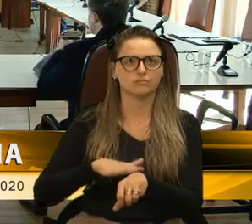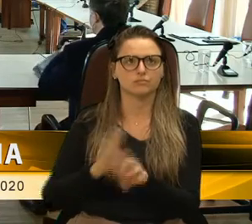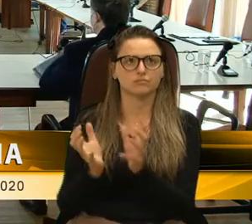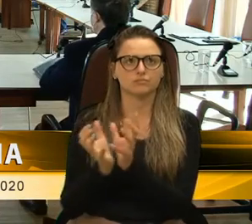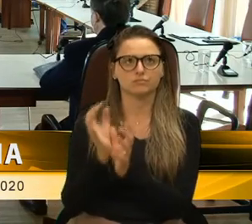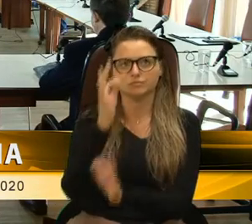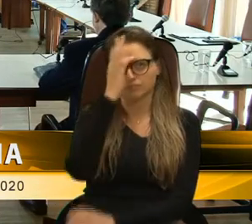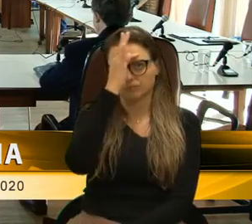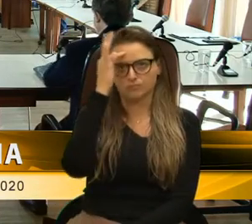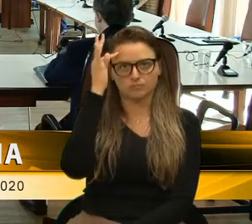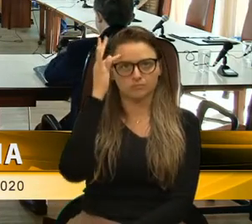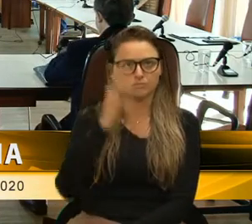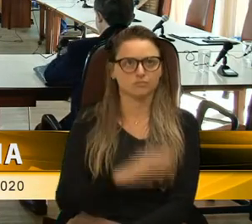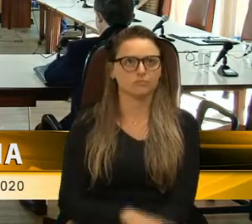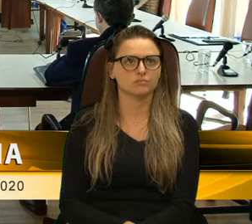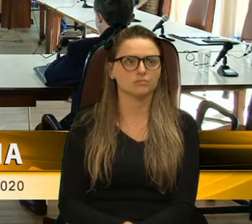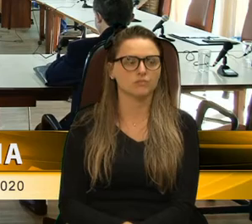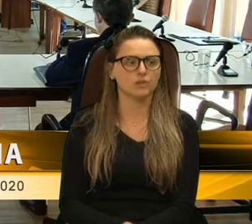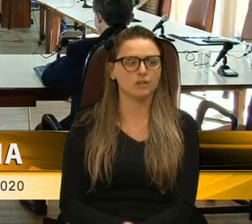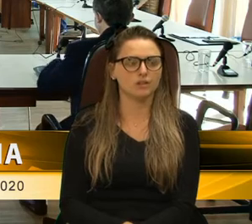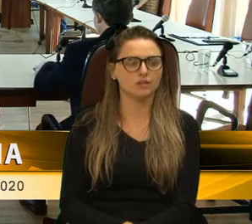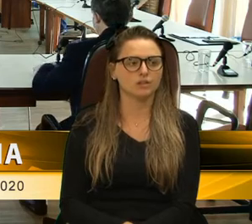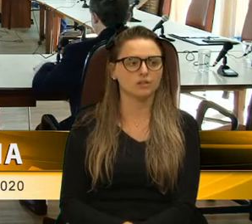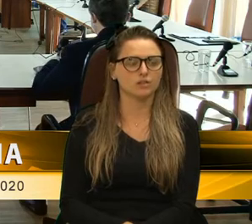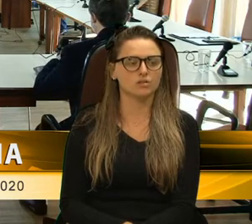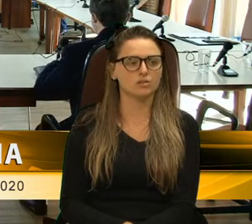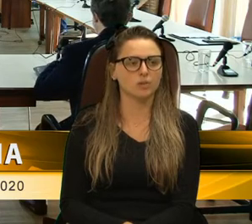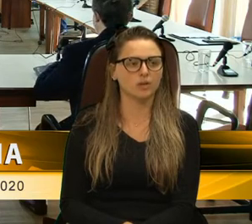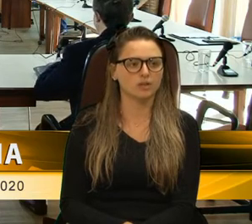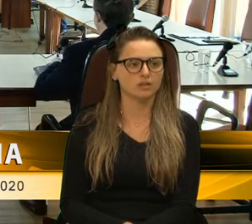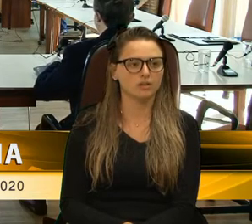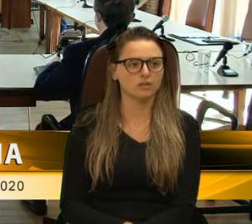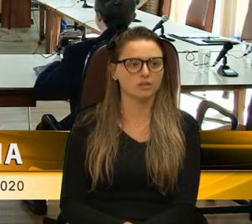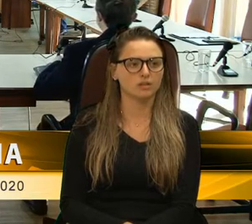Toigo. A palavra, o vereador Gustavo Toigo.